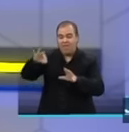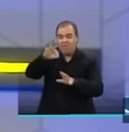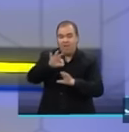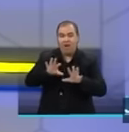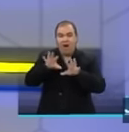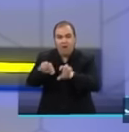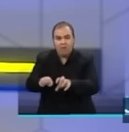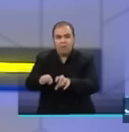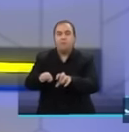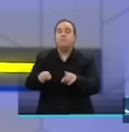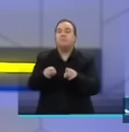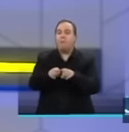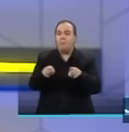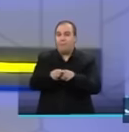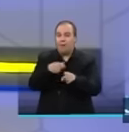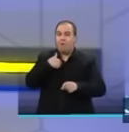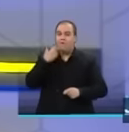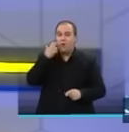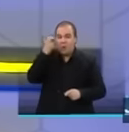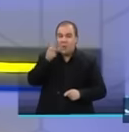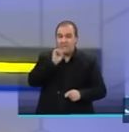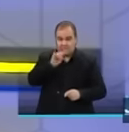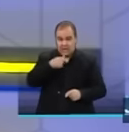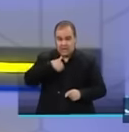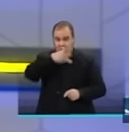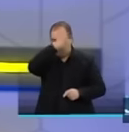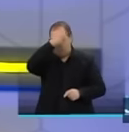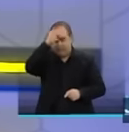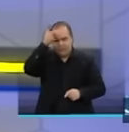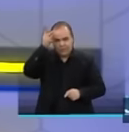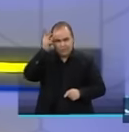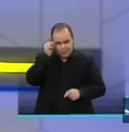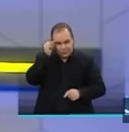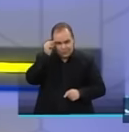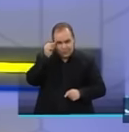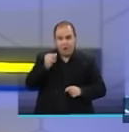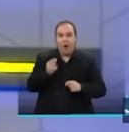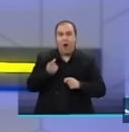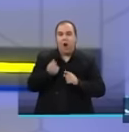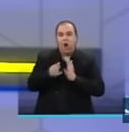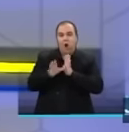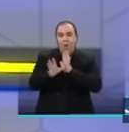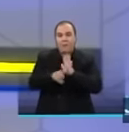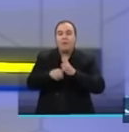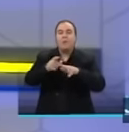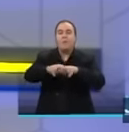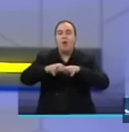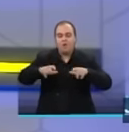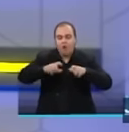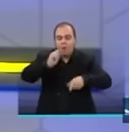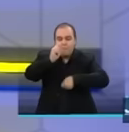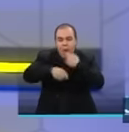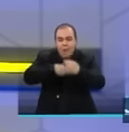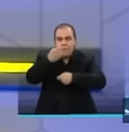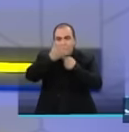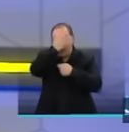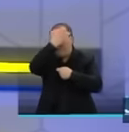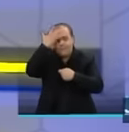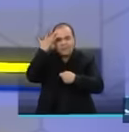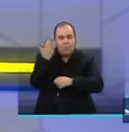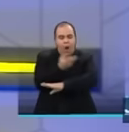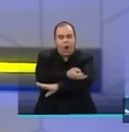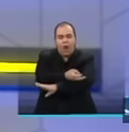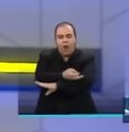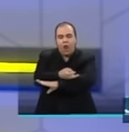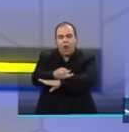vergonha se, como prefeito, superfaturasse até em marmita para a população em situação de rua. Isso seria